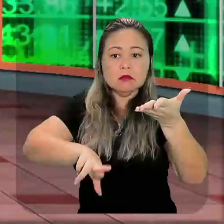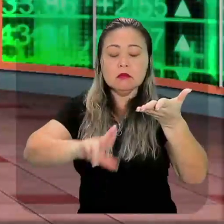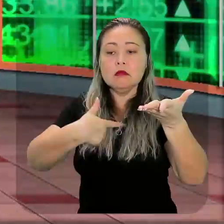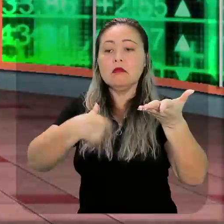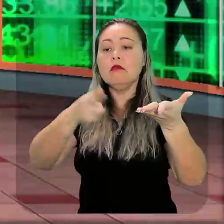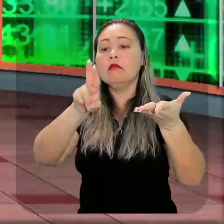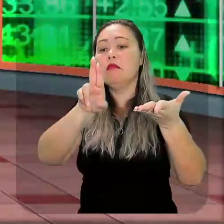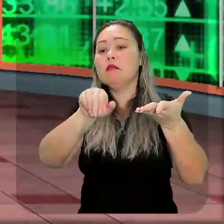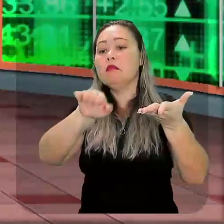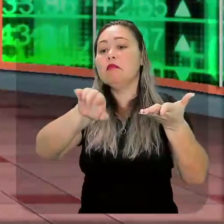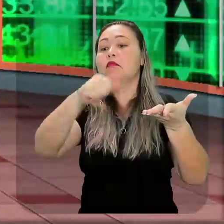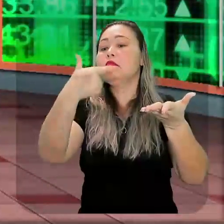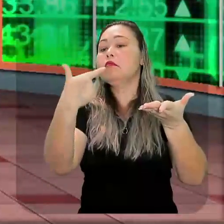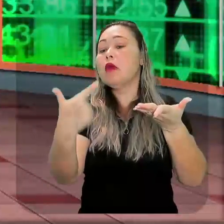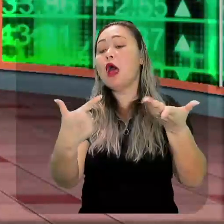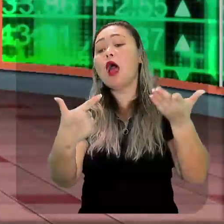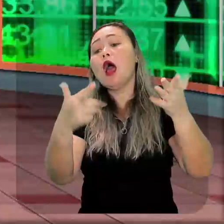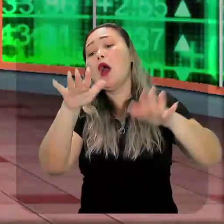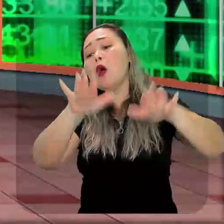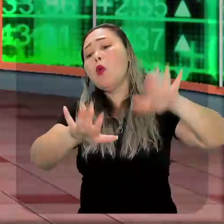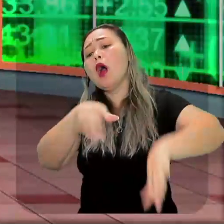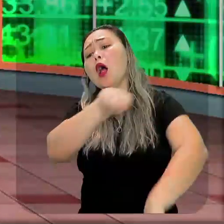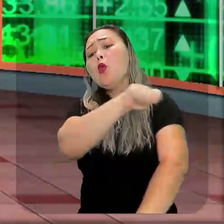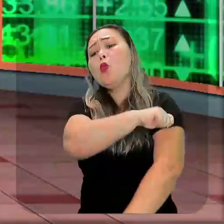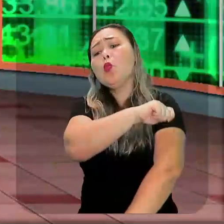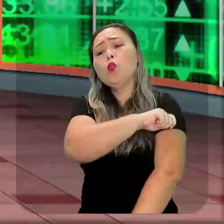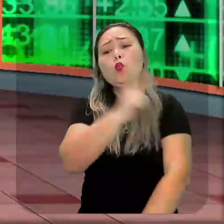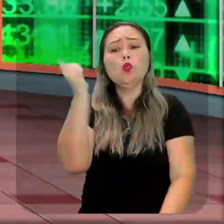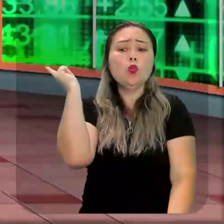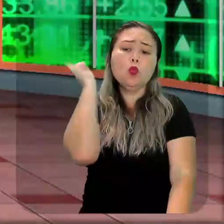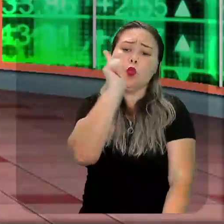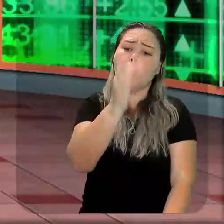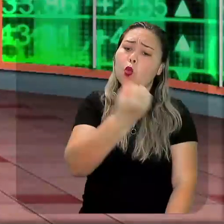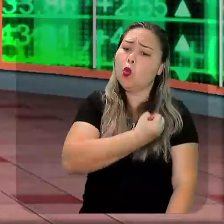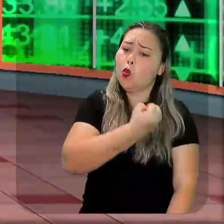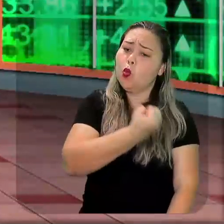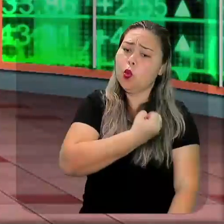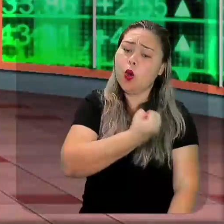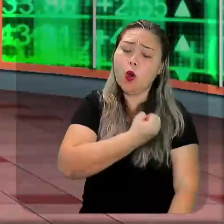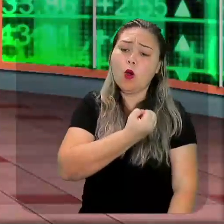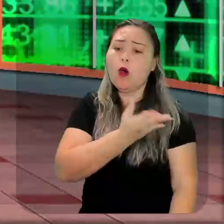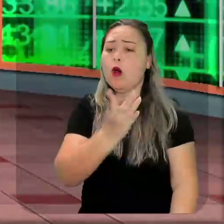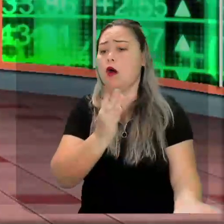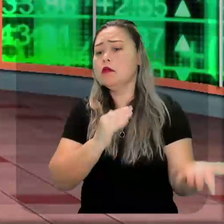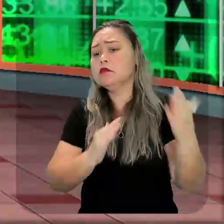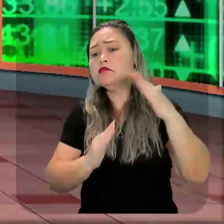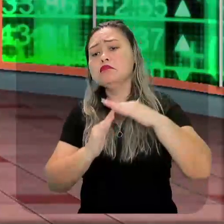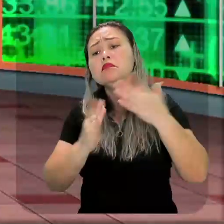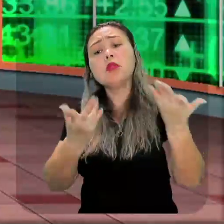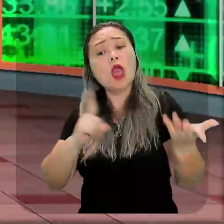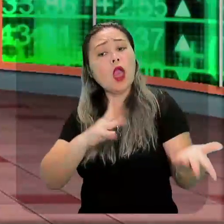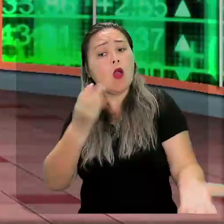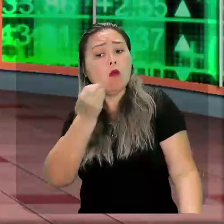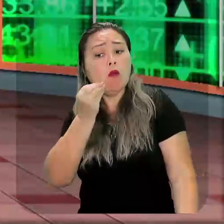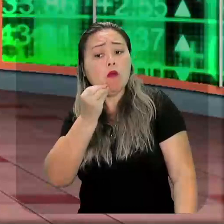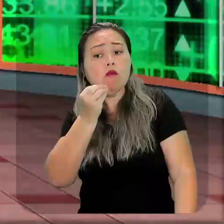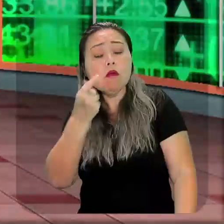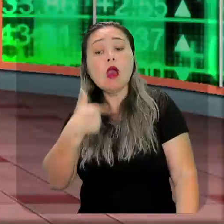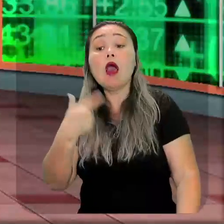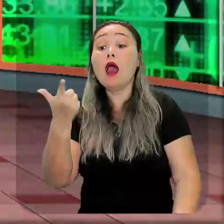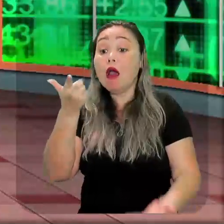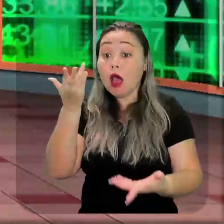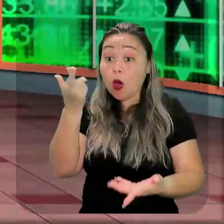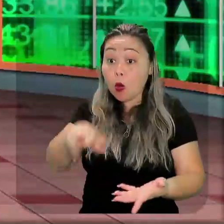2. Então, aqueles alunos que não alcançaram por algum motivo, né? A média aí tem essa oportunidade que a gente faz essa